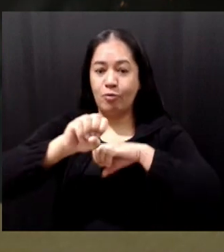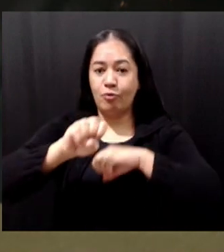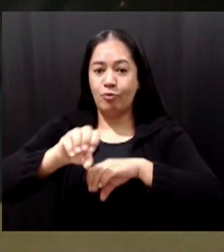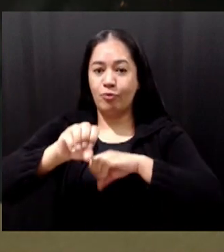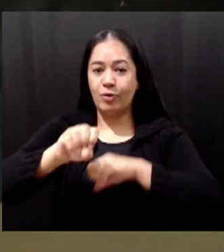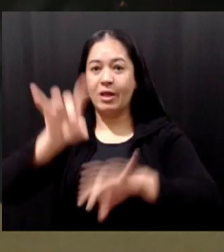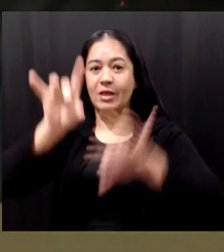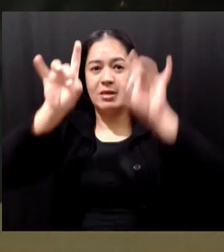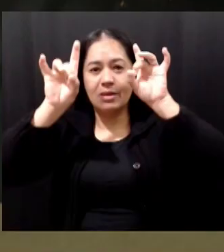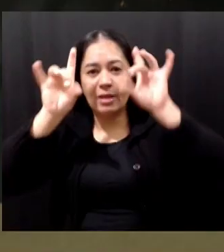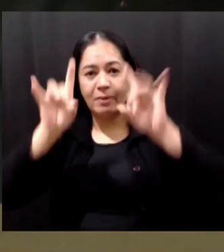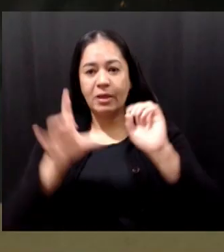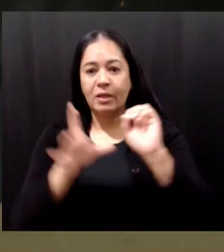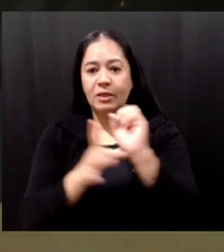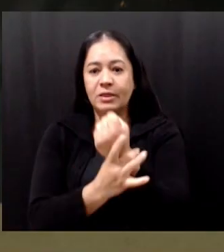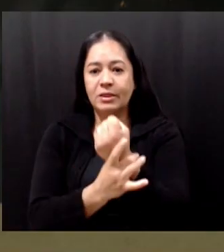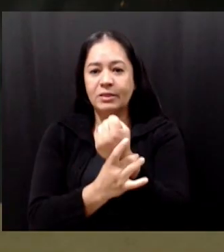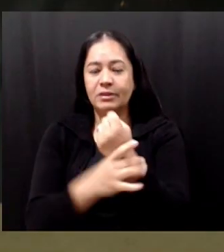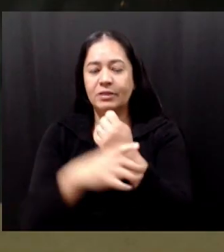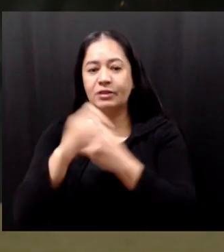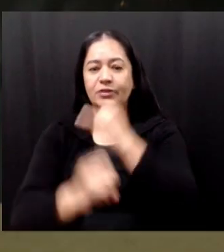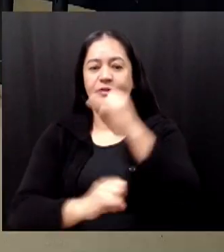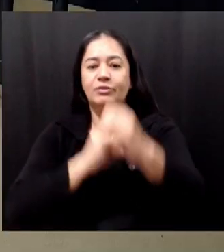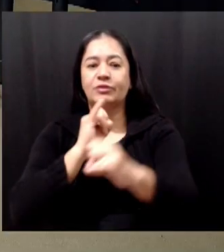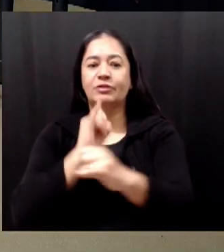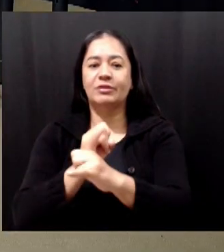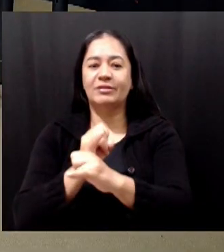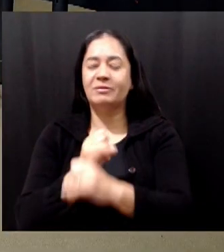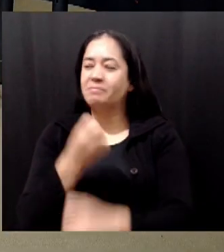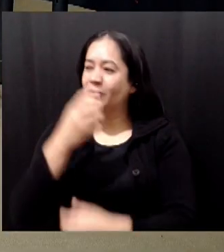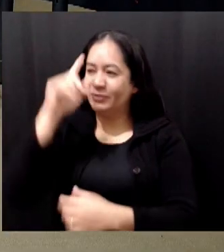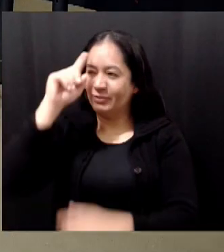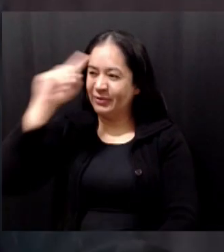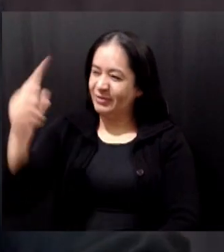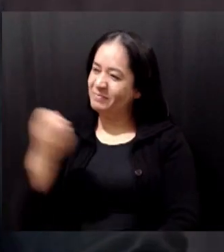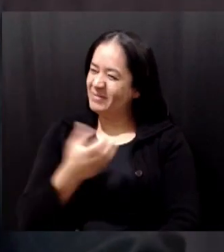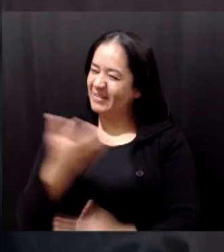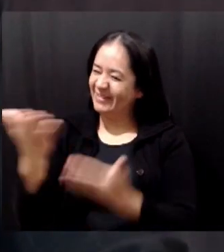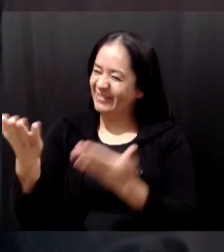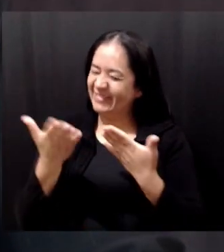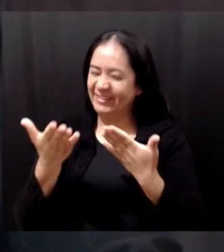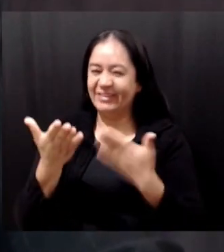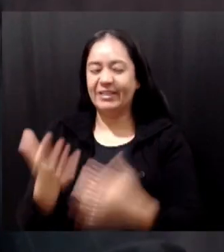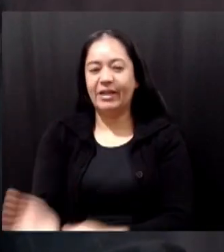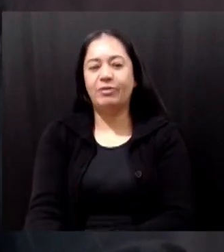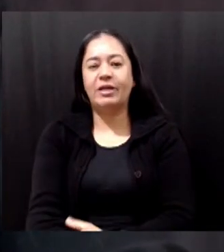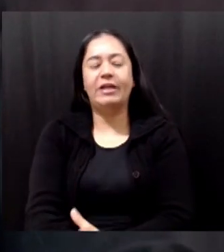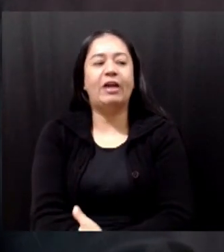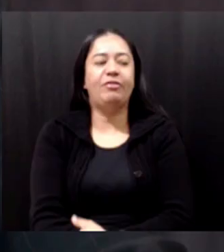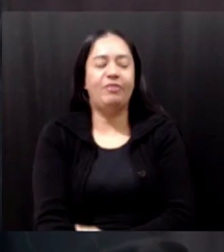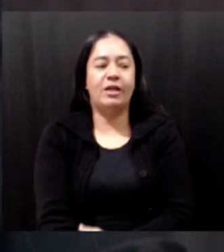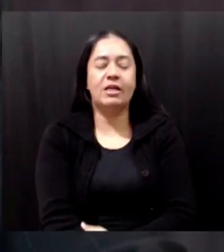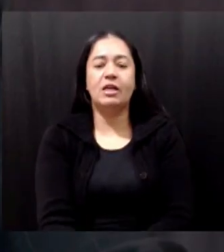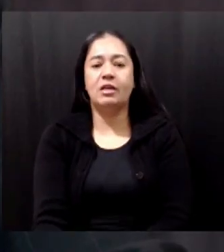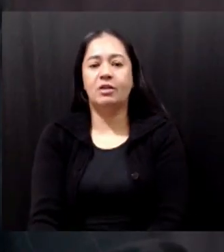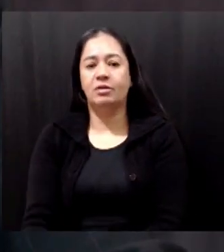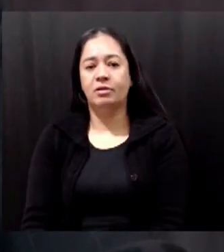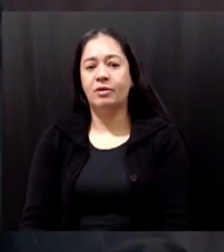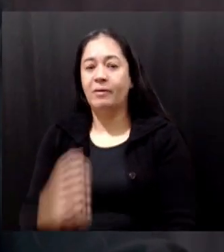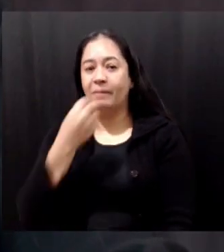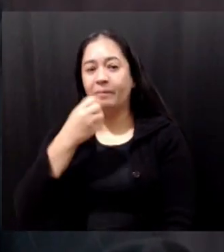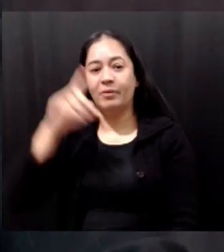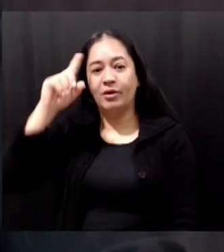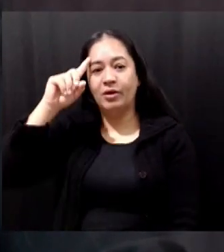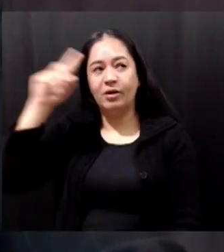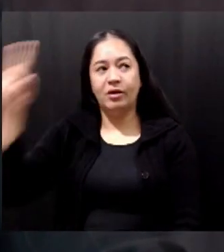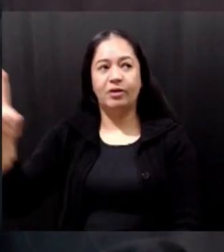segurança digital. Muito bom dia, doutora. Seja bem-vinda. Que prazer te receber aqui. Bom dia, muito obrigada. É um prazer estar aqui com